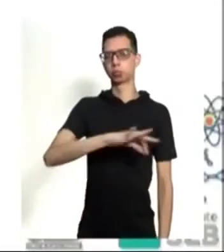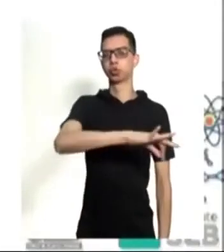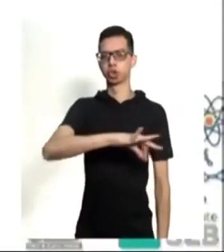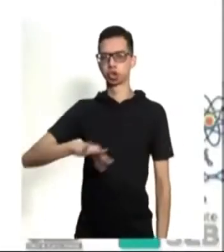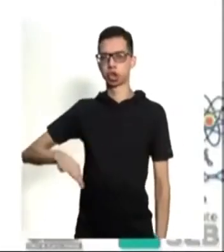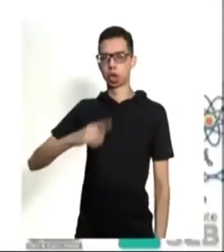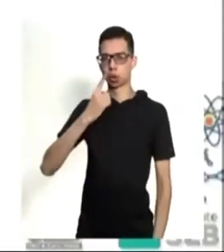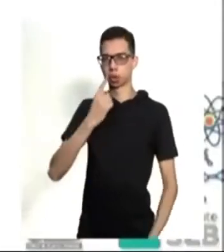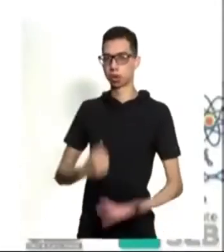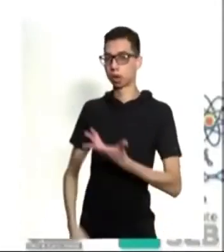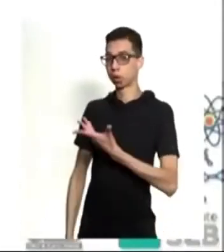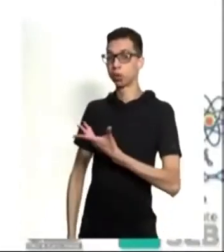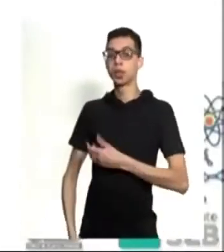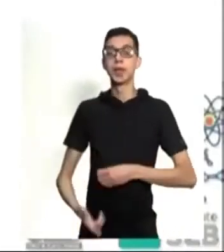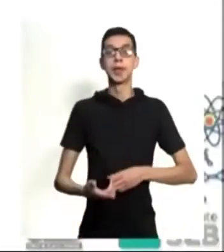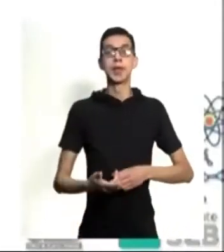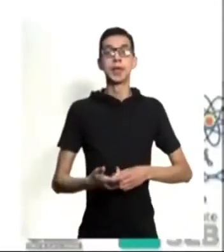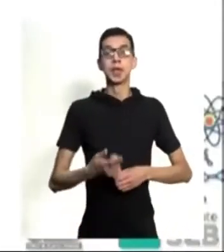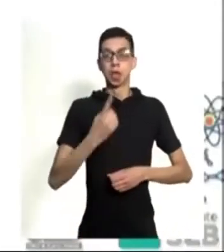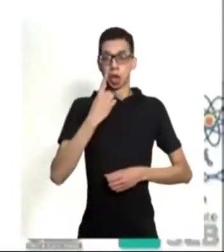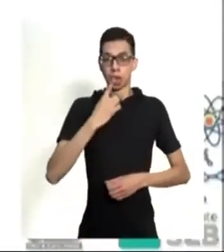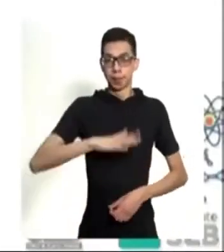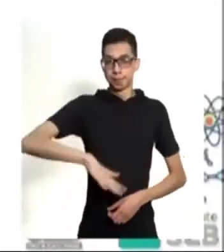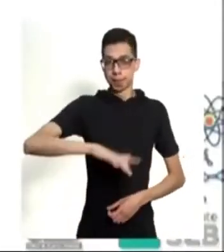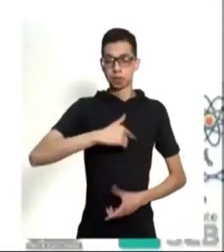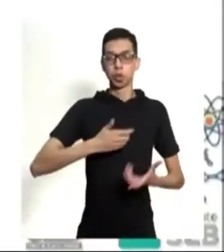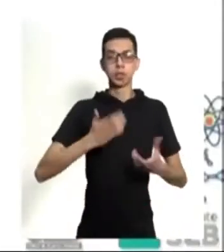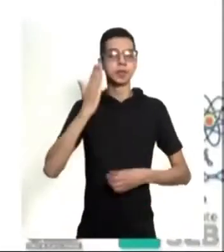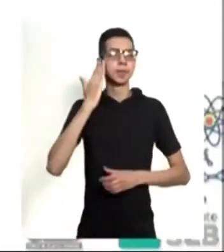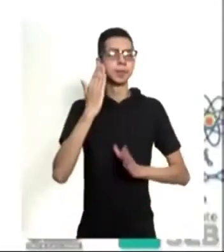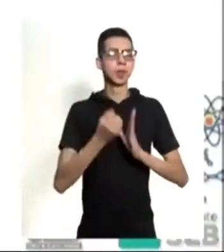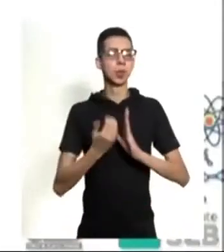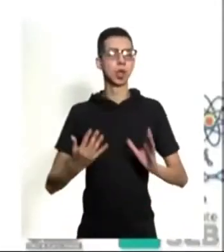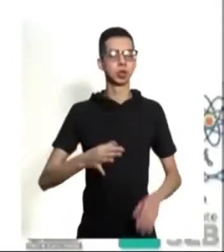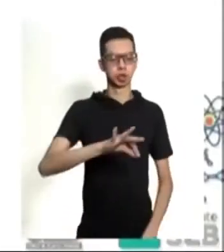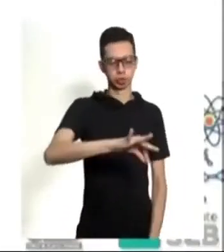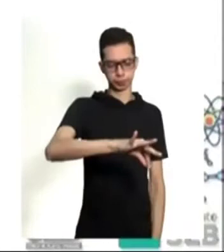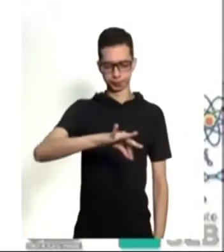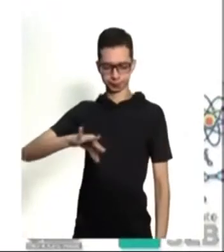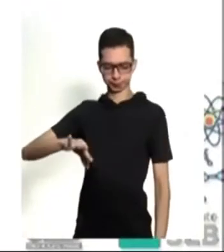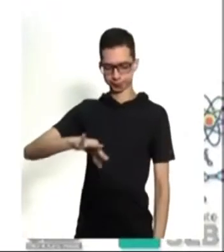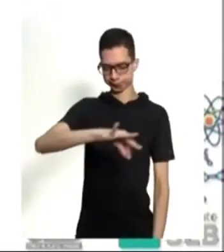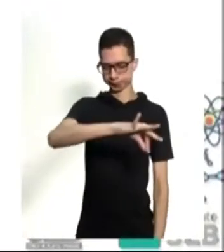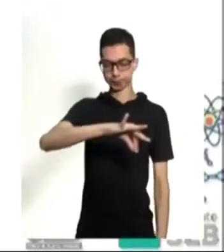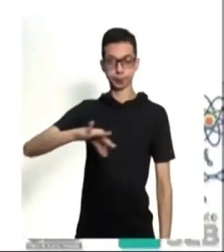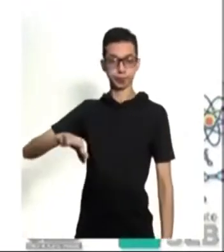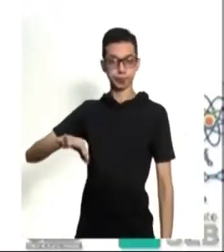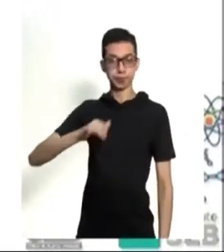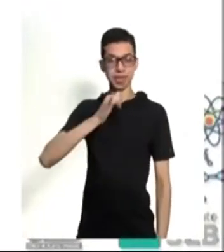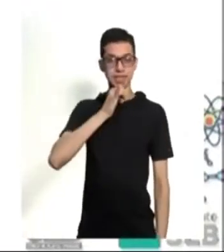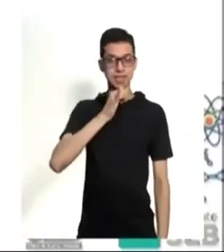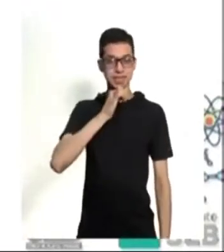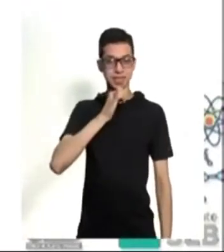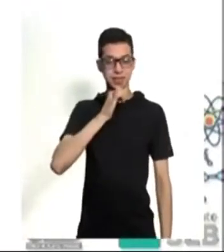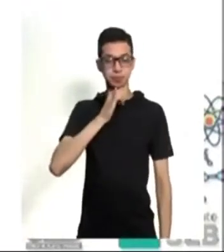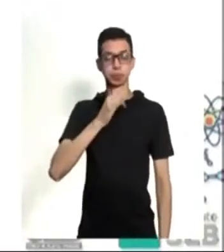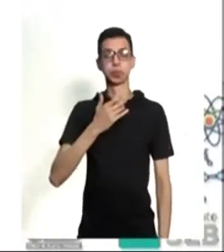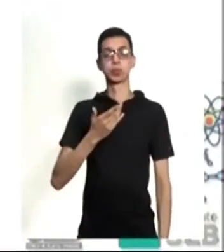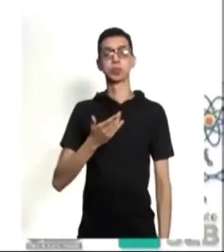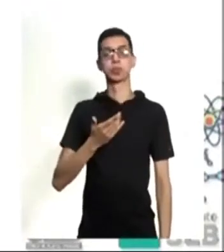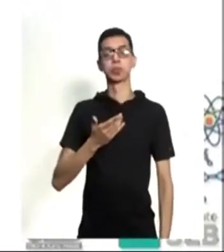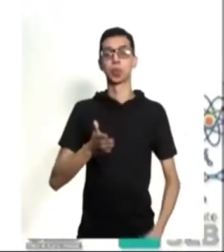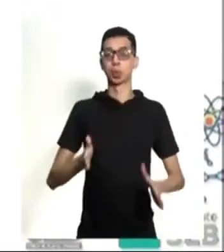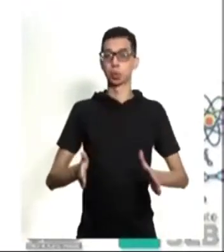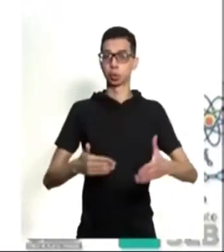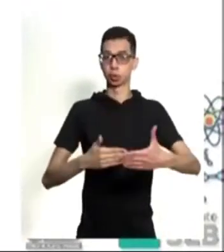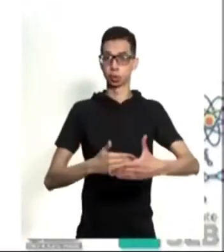base desse cubo. E eu quero saber a diagonal da face. Poxa vida, se o cubo, as faces são todas quadradas,